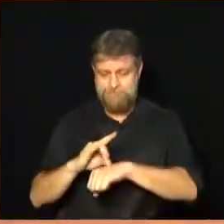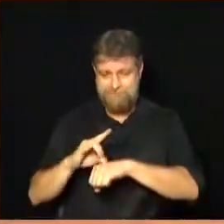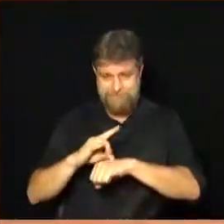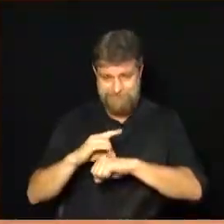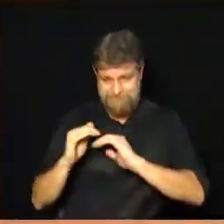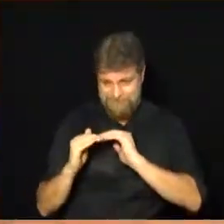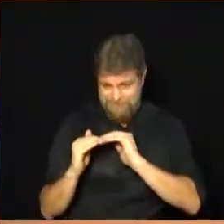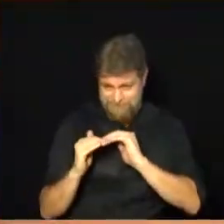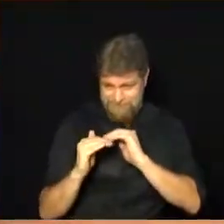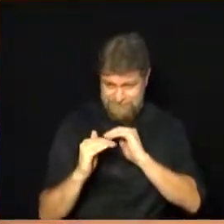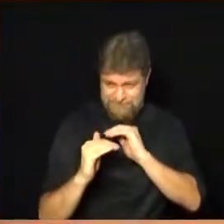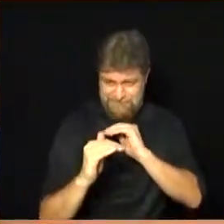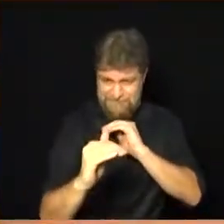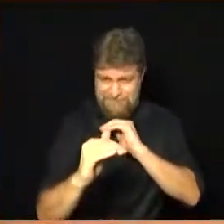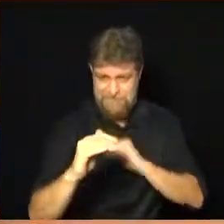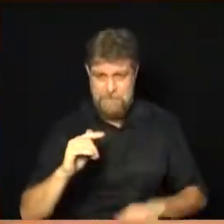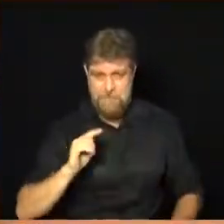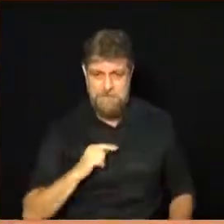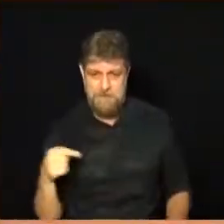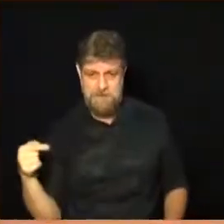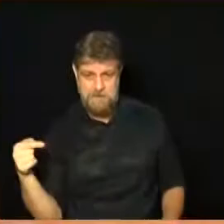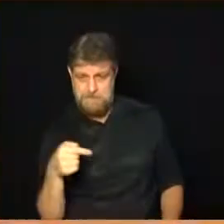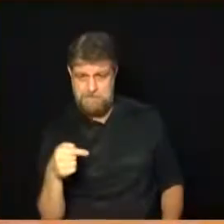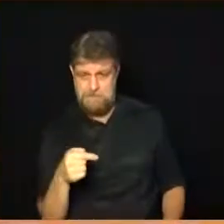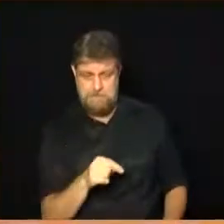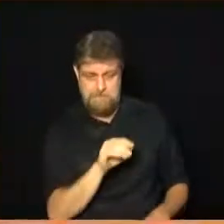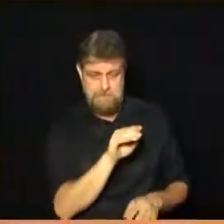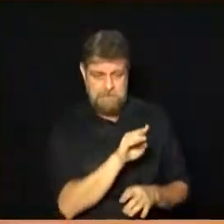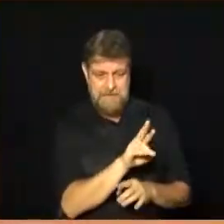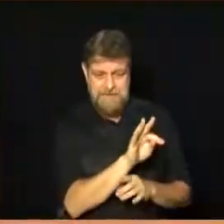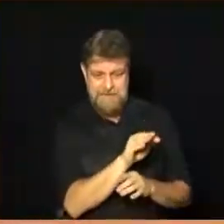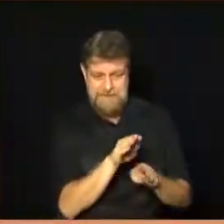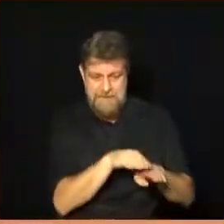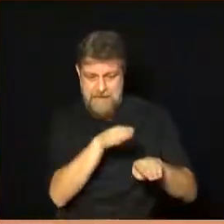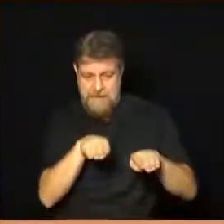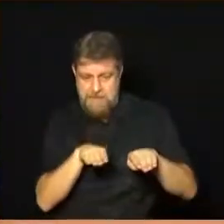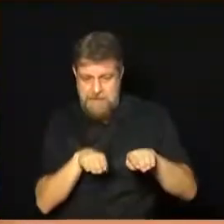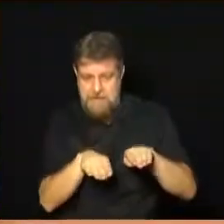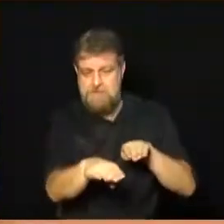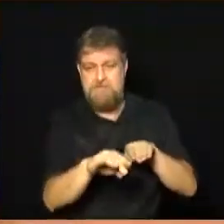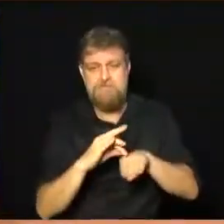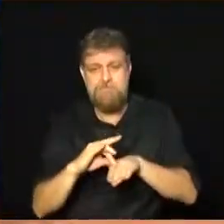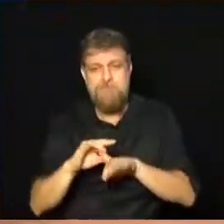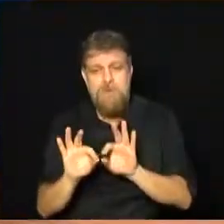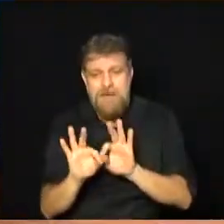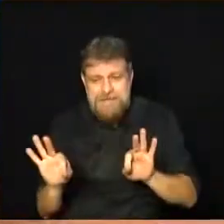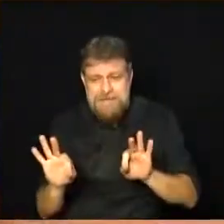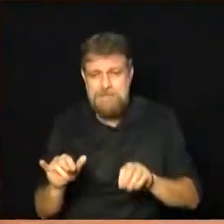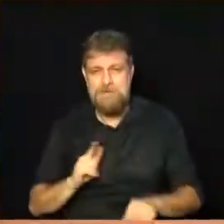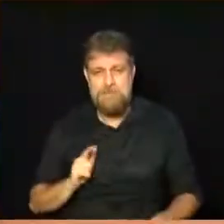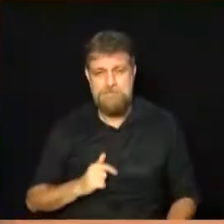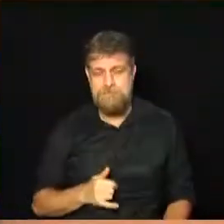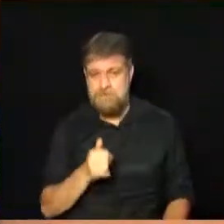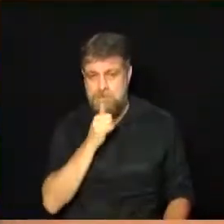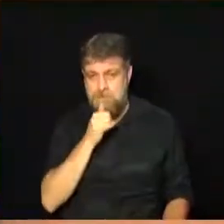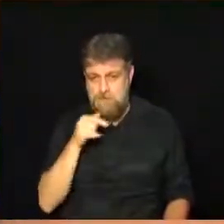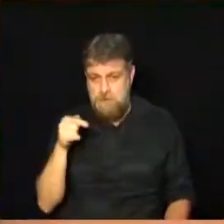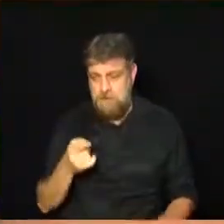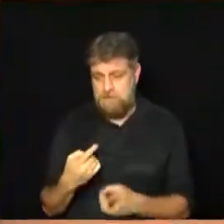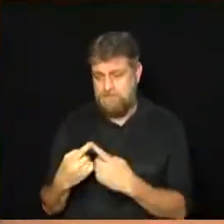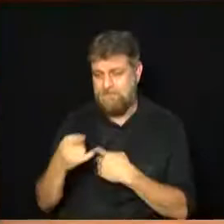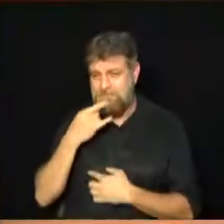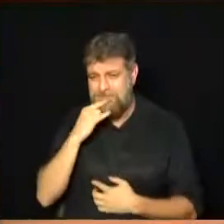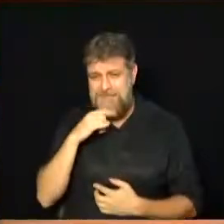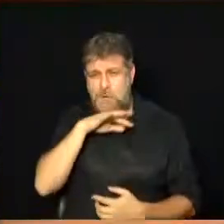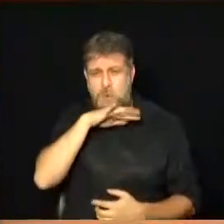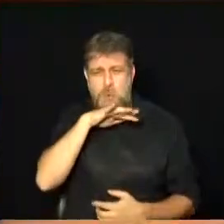Nós temos ali o pavimento do BRT e ao lado temos o asfalto. Vamos dar um exemplo ali também na Piracicaba, que está